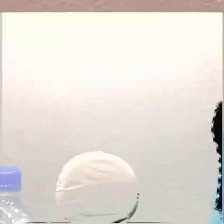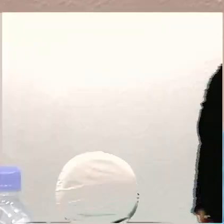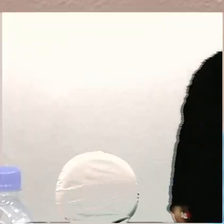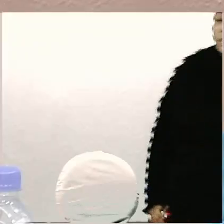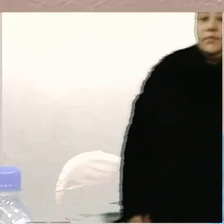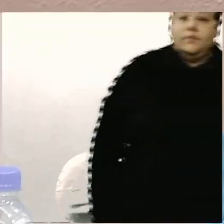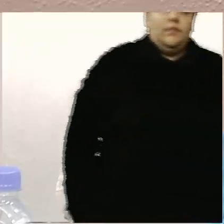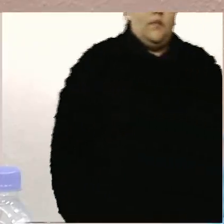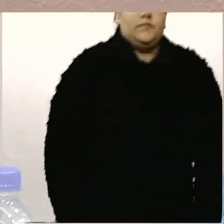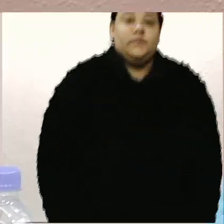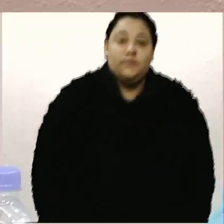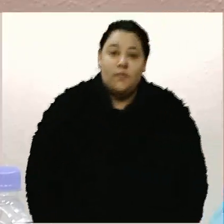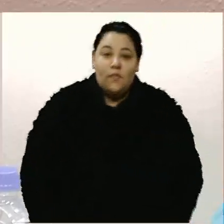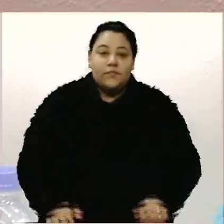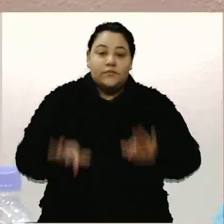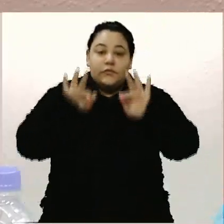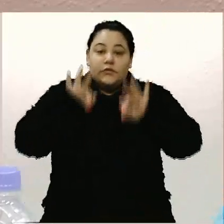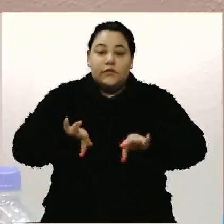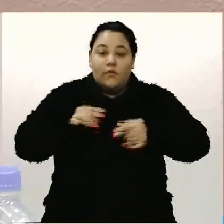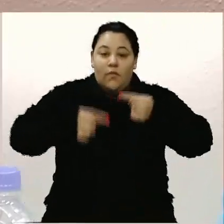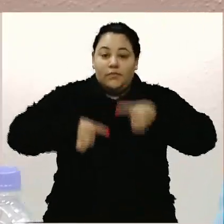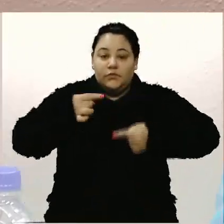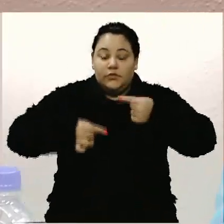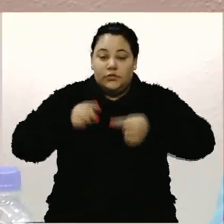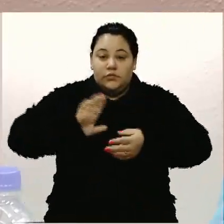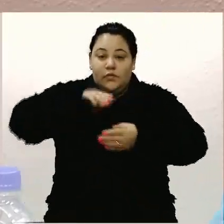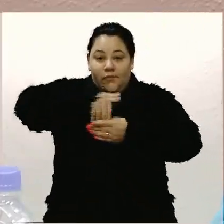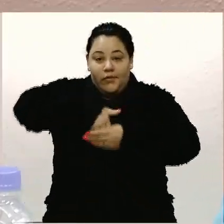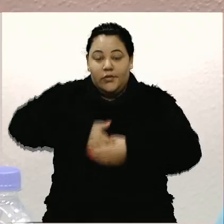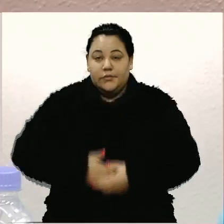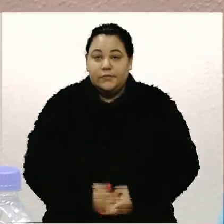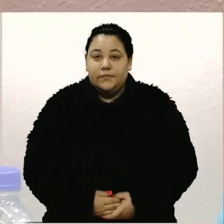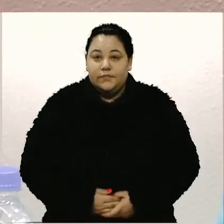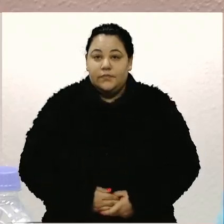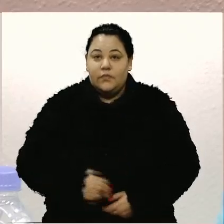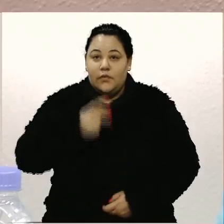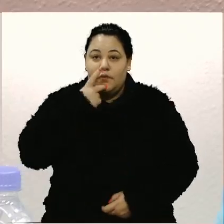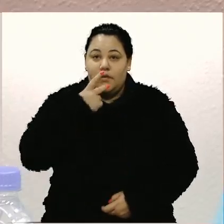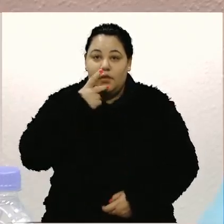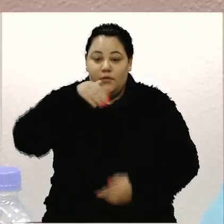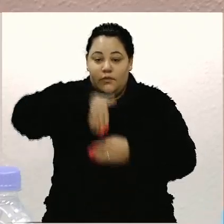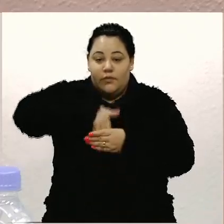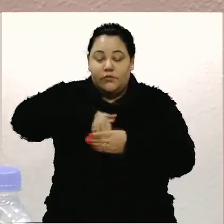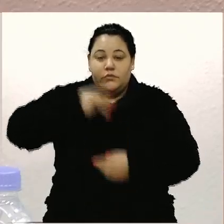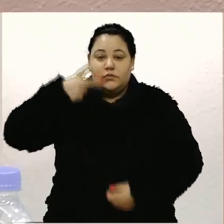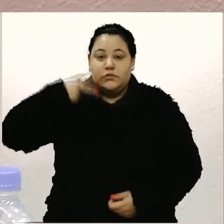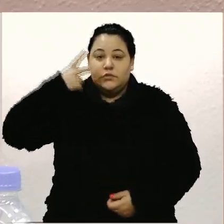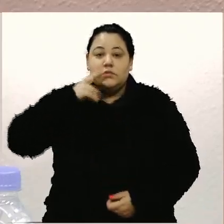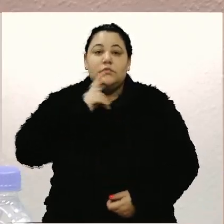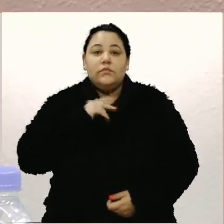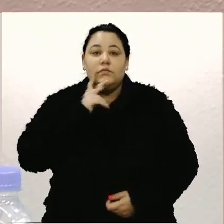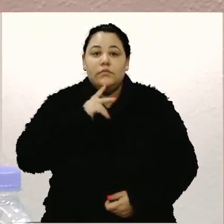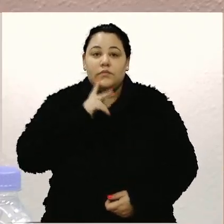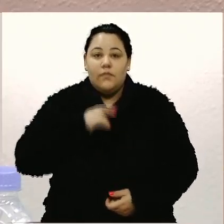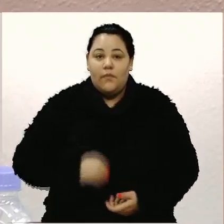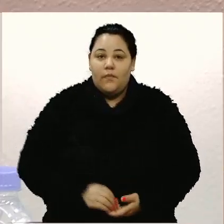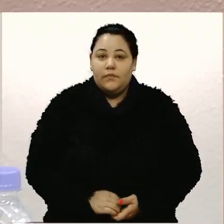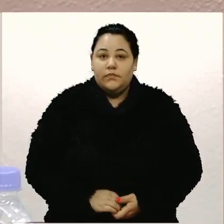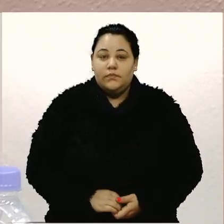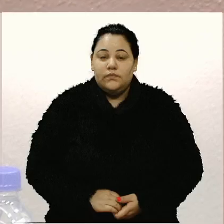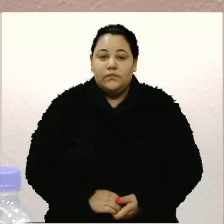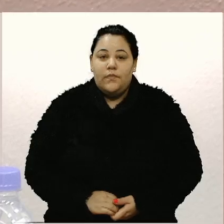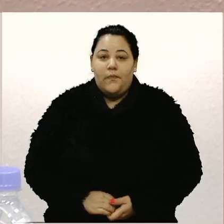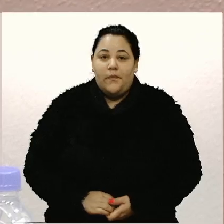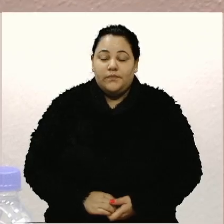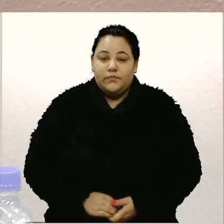Encerrada a discussão, em votação. Para declarar voto. Para declarar voto, vereador Renato Oliveira. Declarar voto, senhora presidente. Declarar